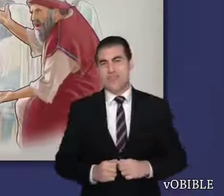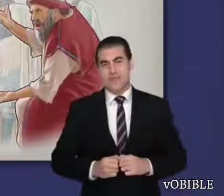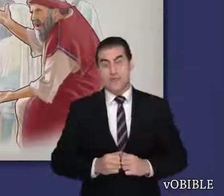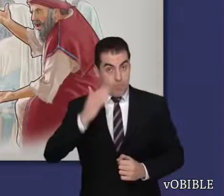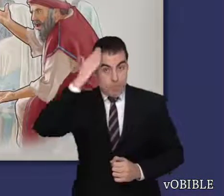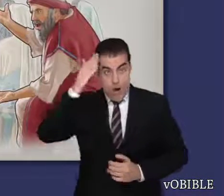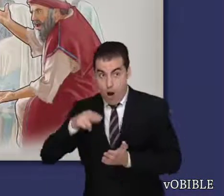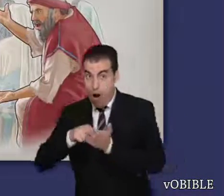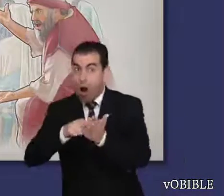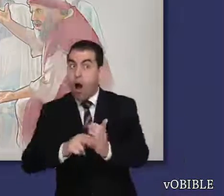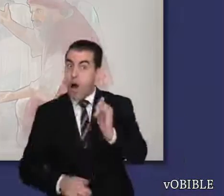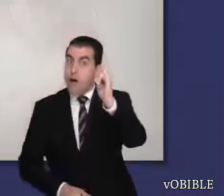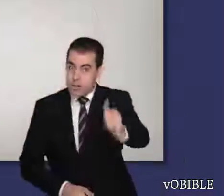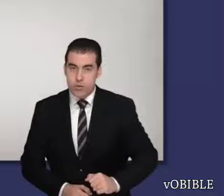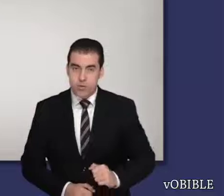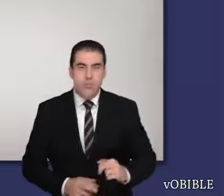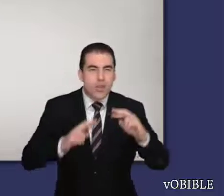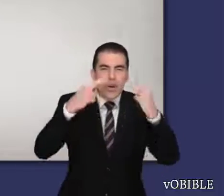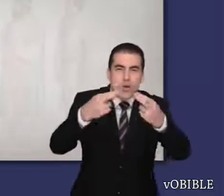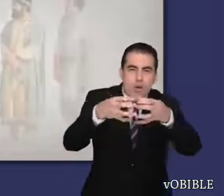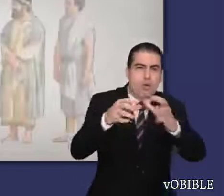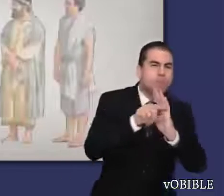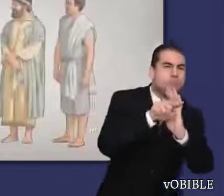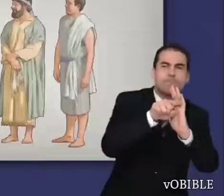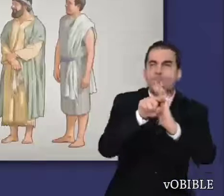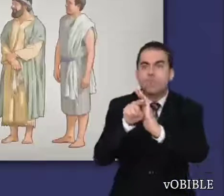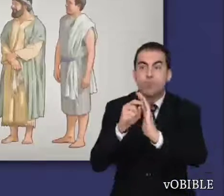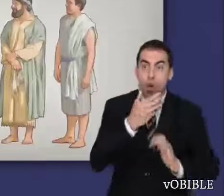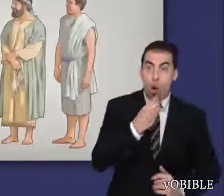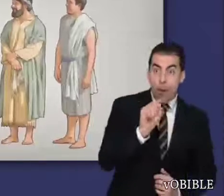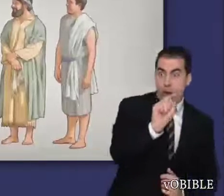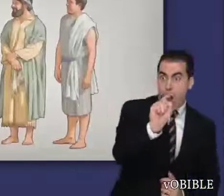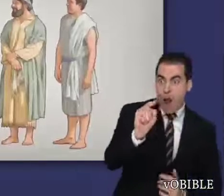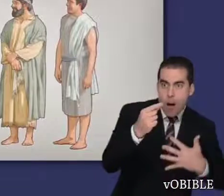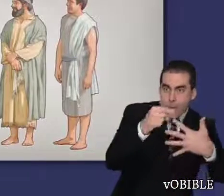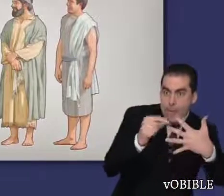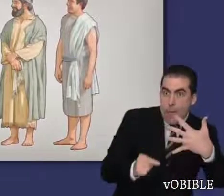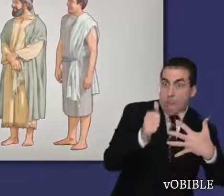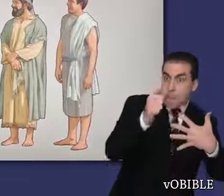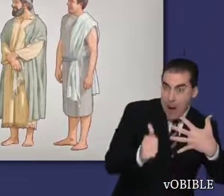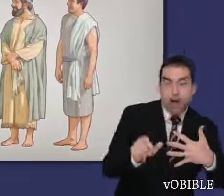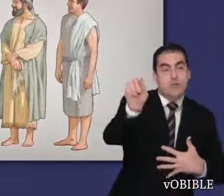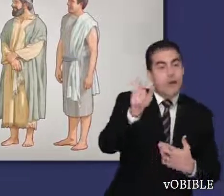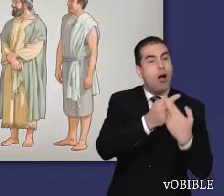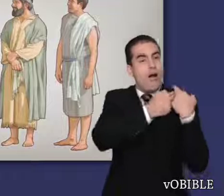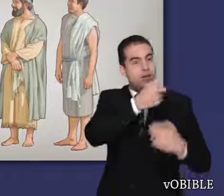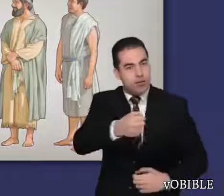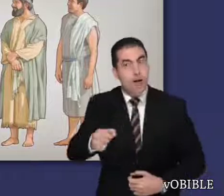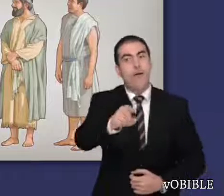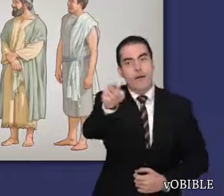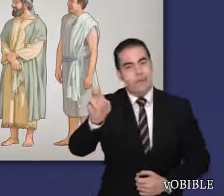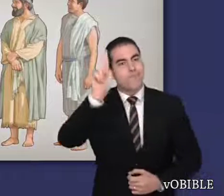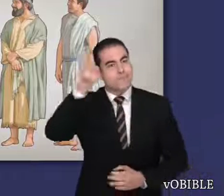Por isso, Paulo pediu para Tito resolver problemas na congregação e designar homens qualificados para servir como